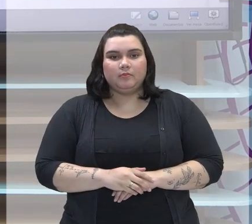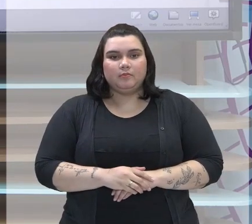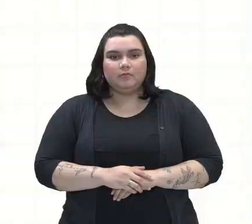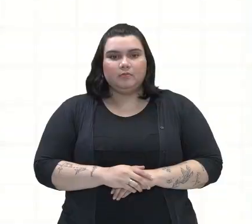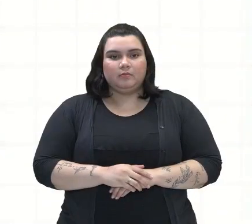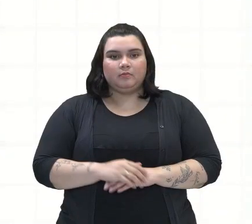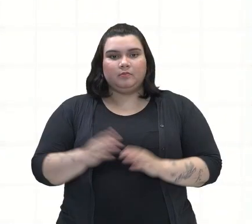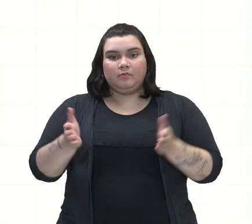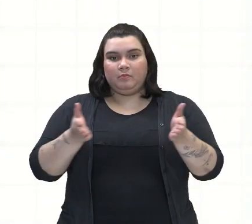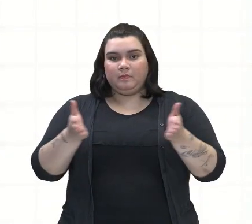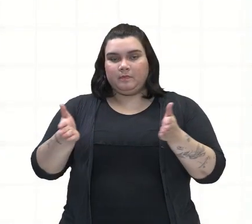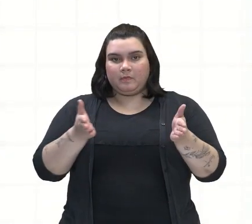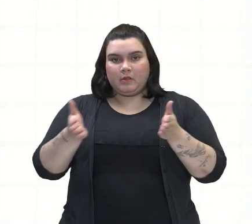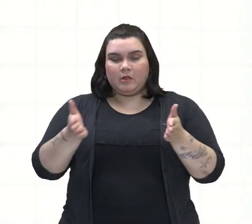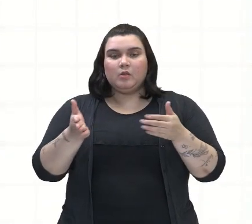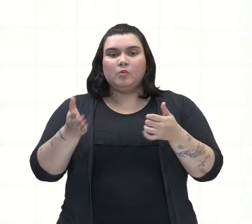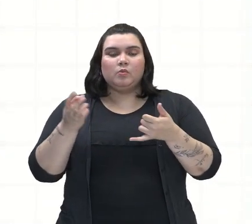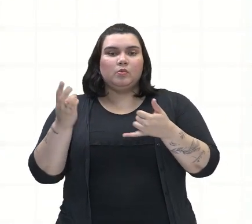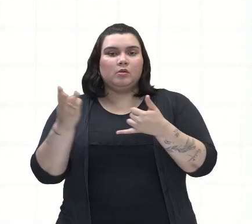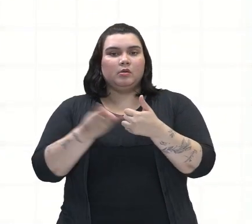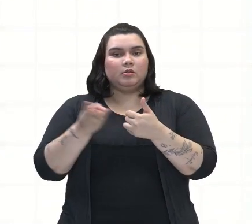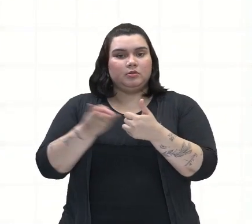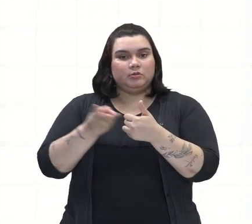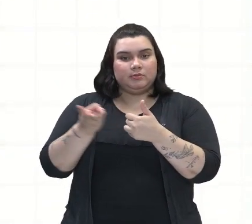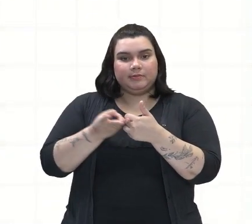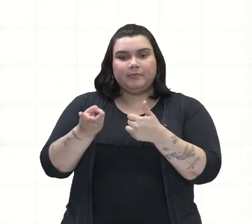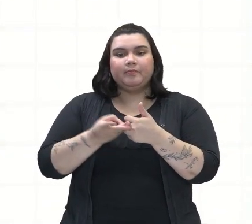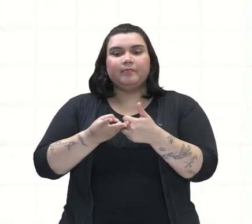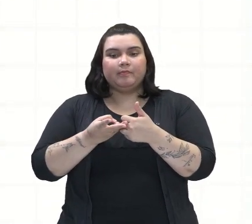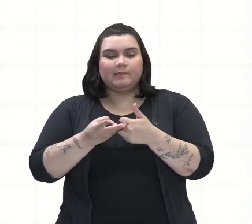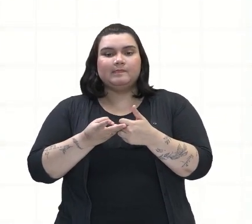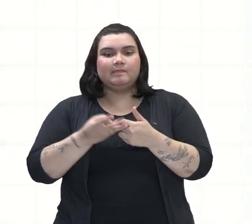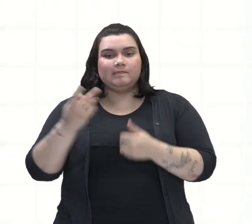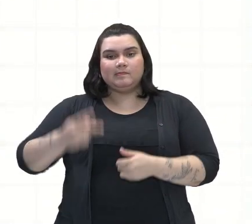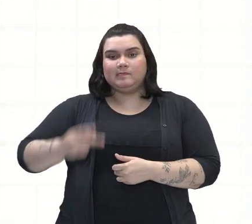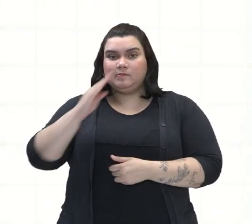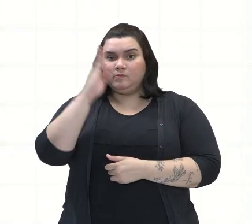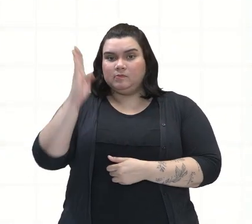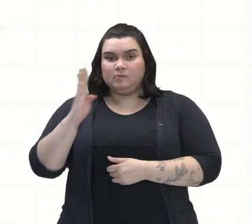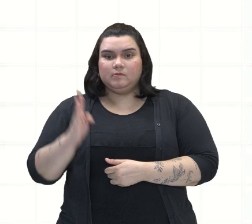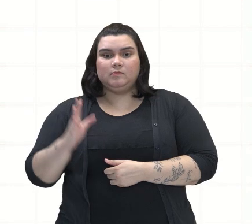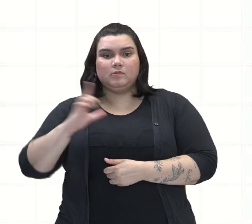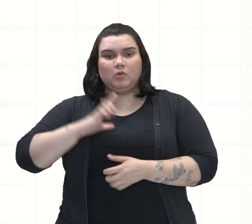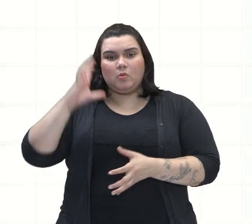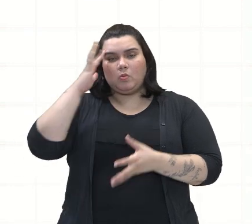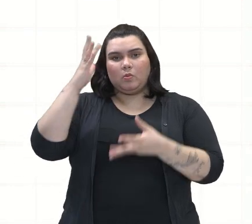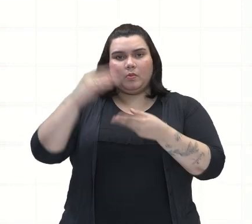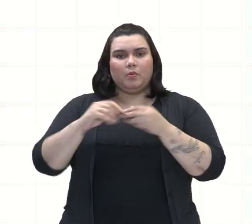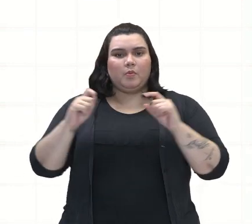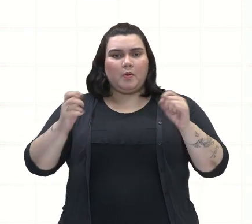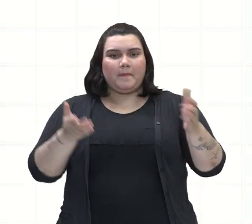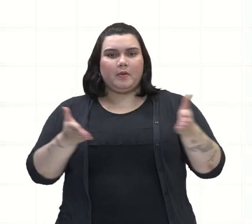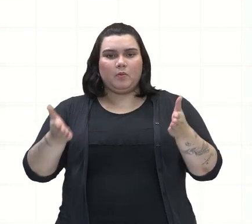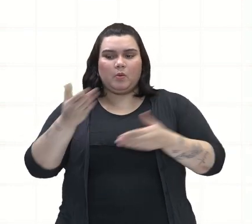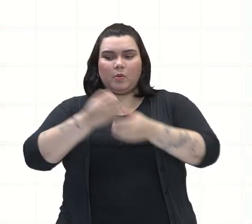O período regencial, no Brasil, compreende um intervalo